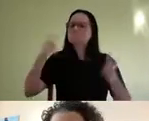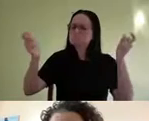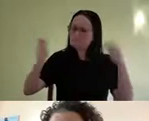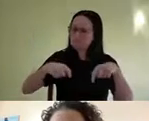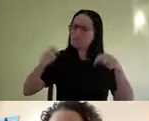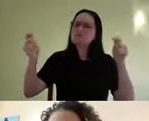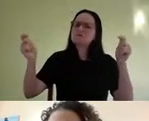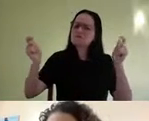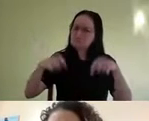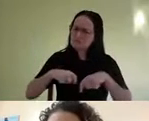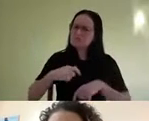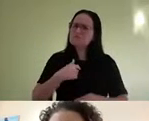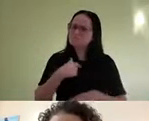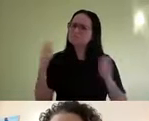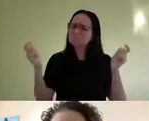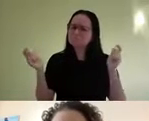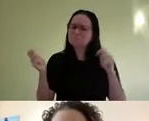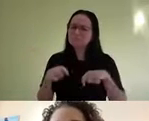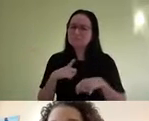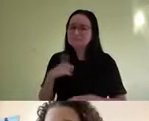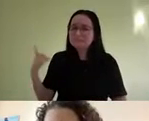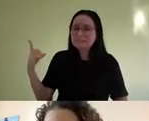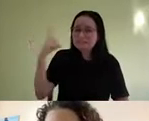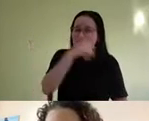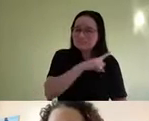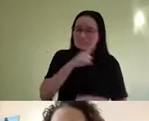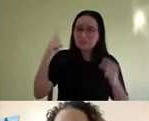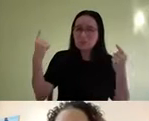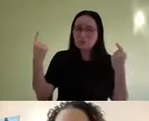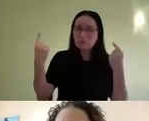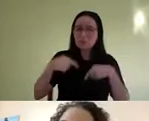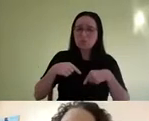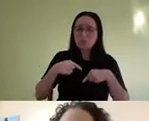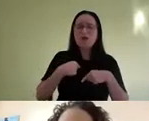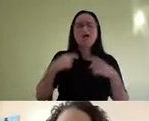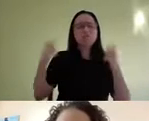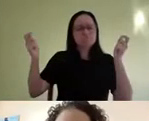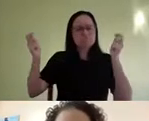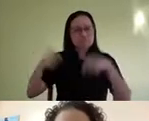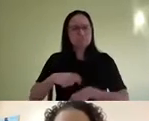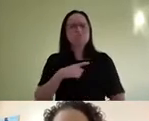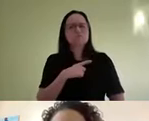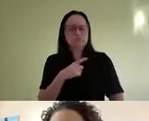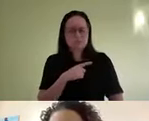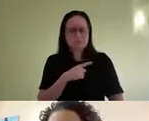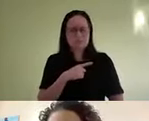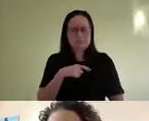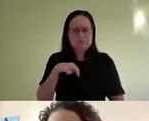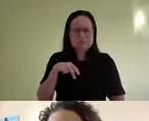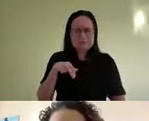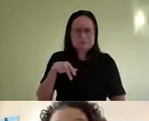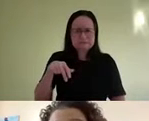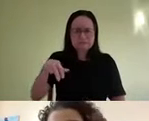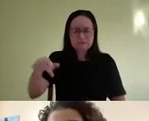eu posso, por mais difícil que seja o desafio, eu sou capaz. E aí quando eu voltei desse caminho de Santiago,